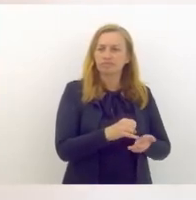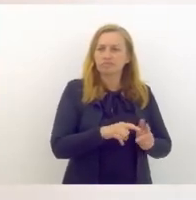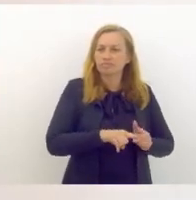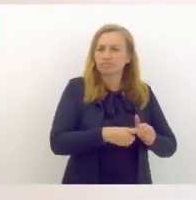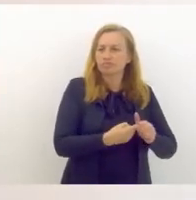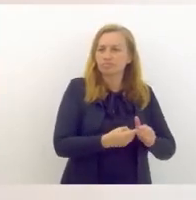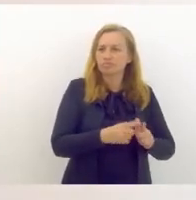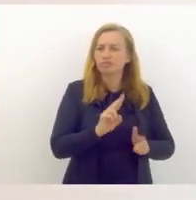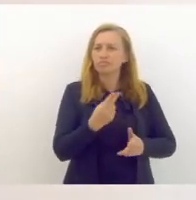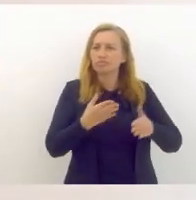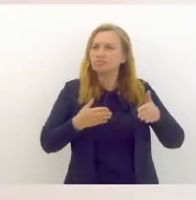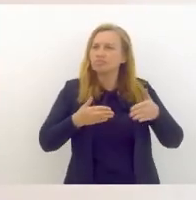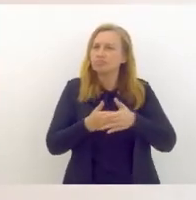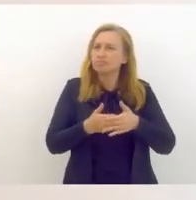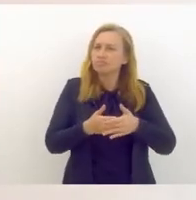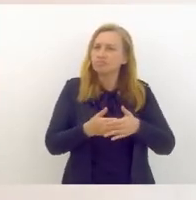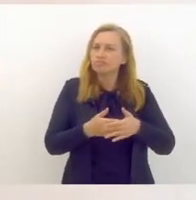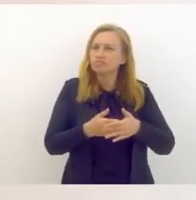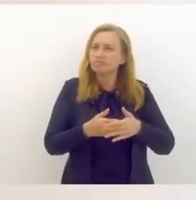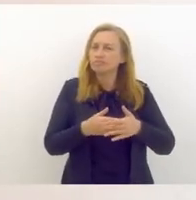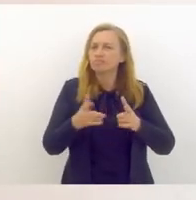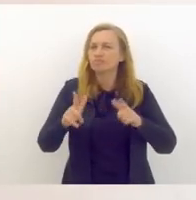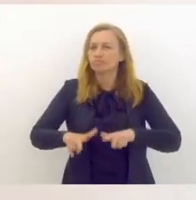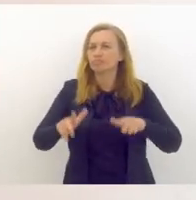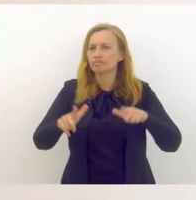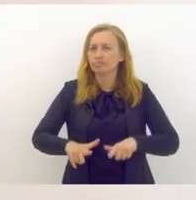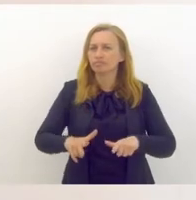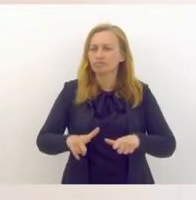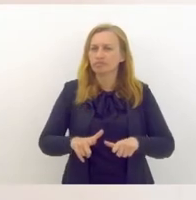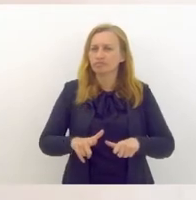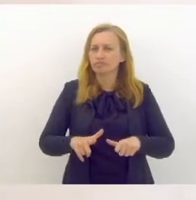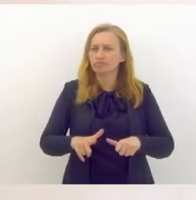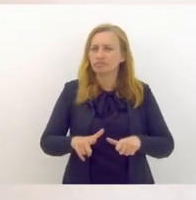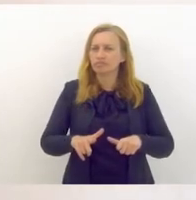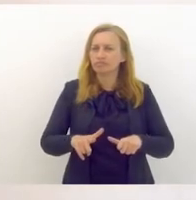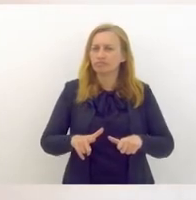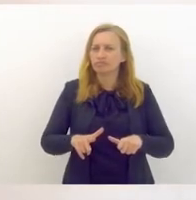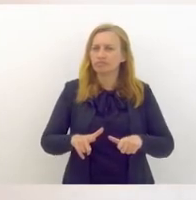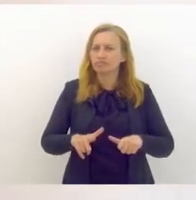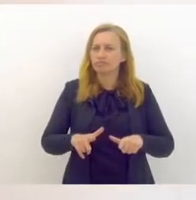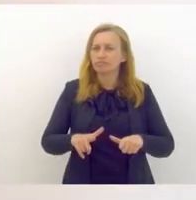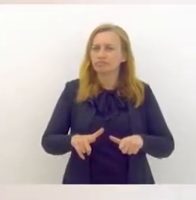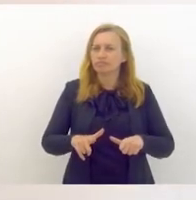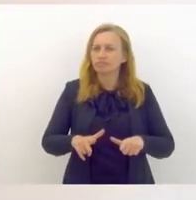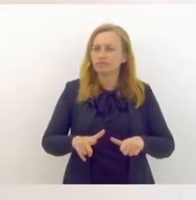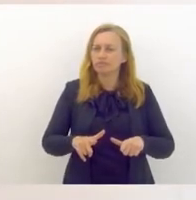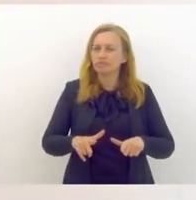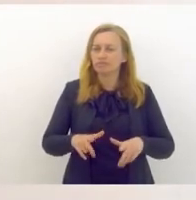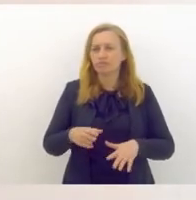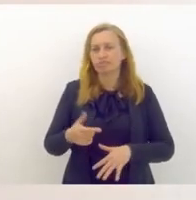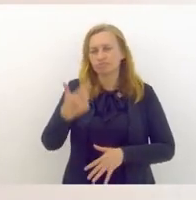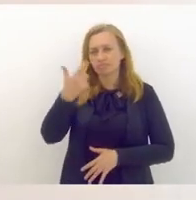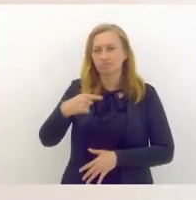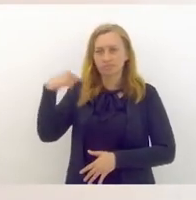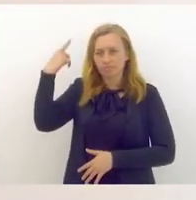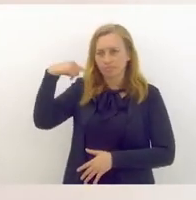uma limitação dessa propriedade. E me trouxe, como advogada,